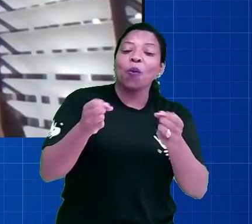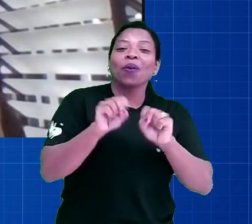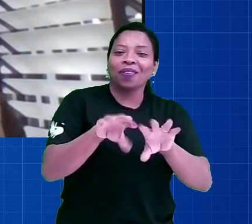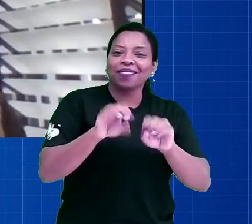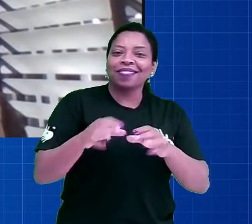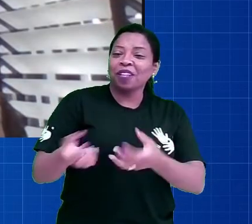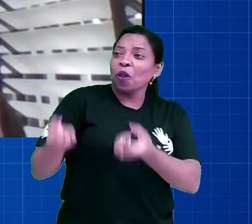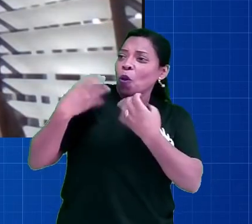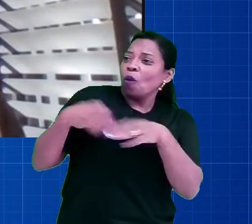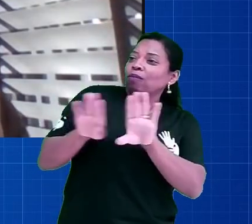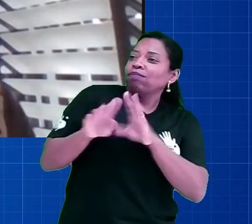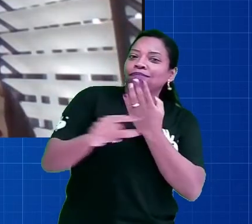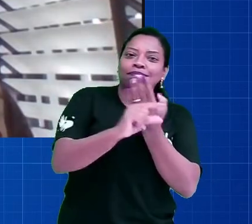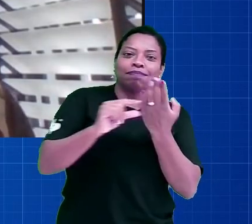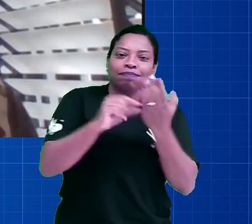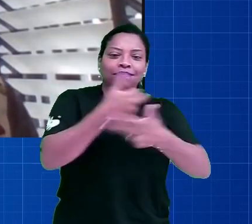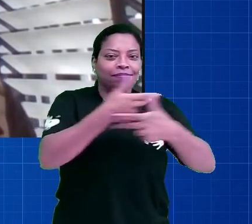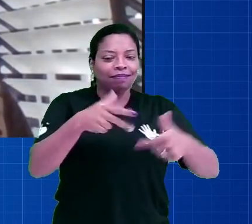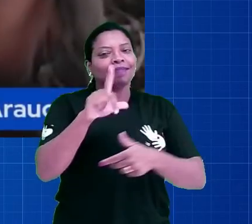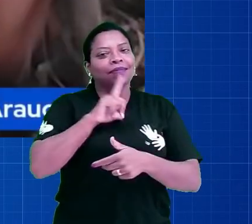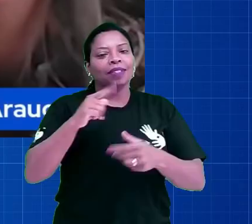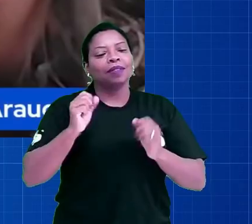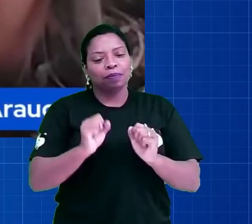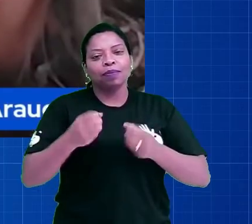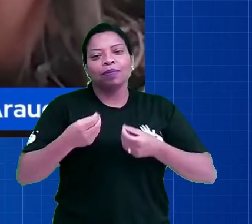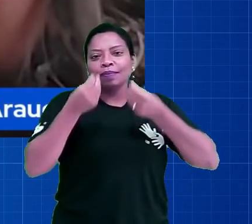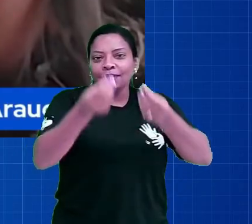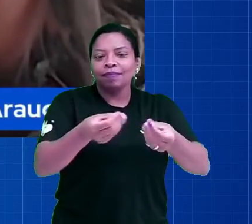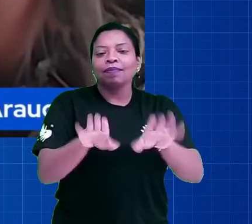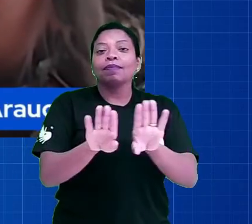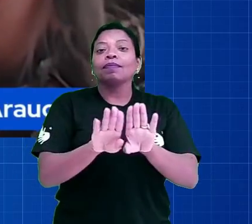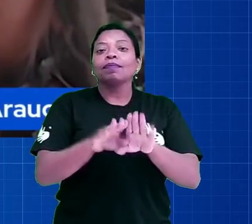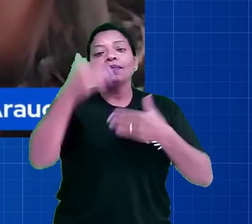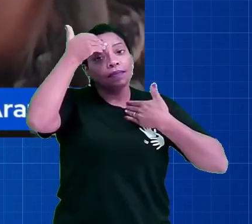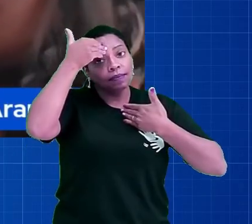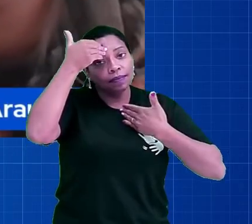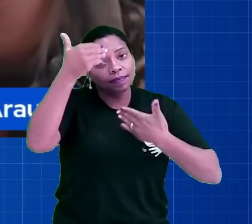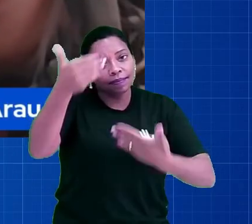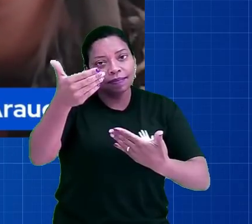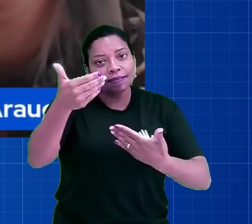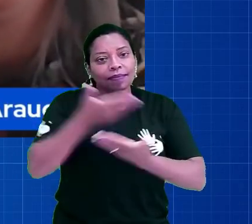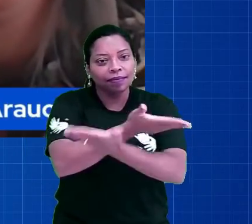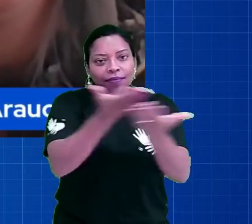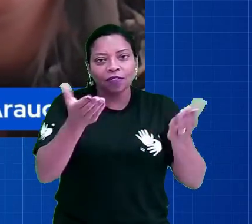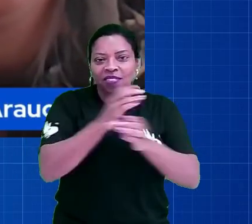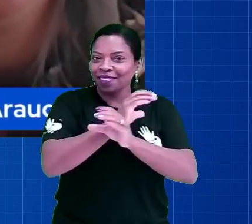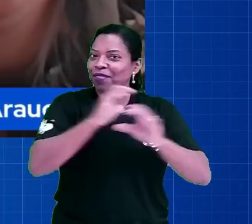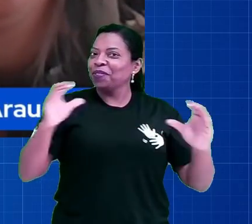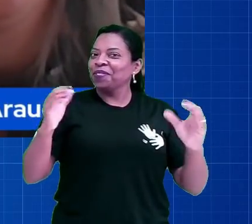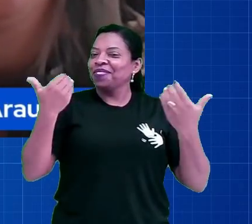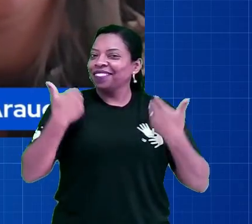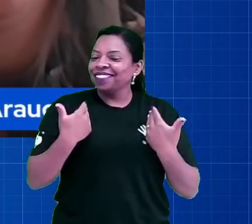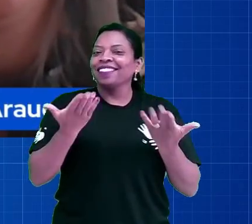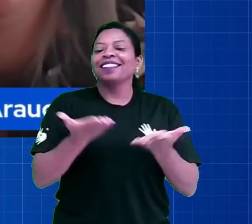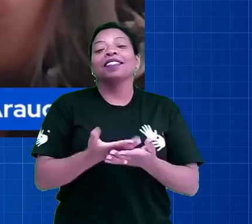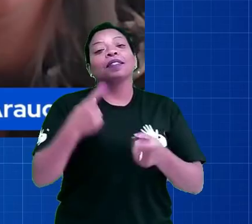passando bibliografia também, enfim, e agradecer muito, né, a confiança de vocês, porque um